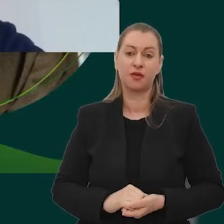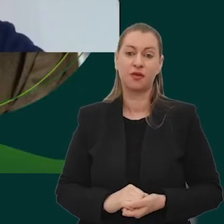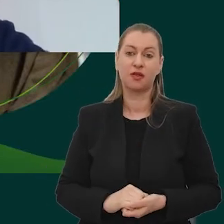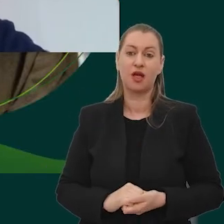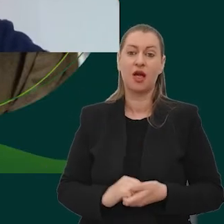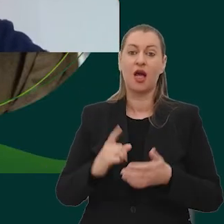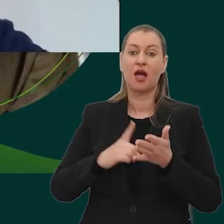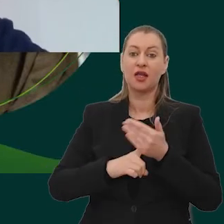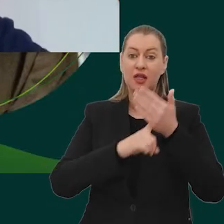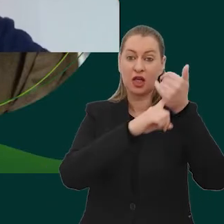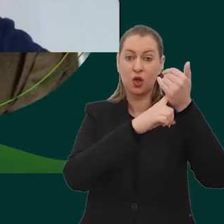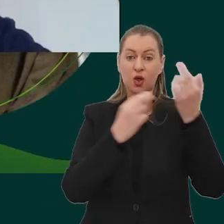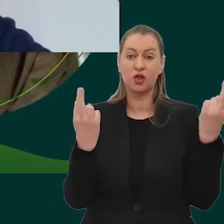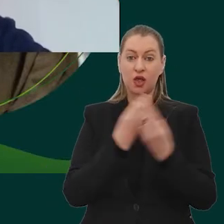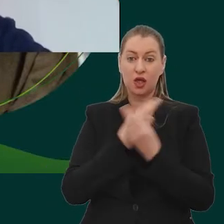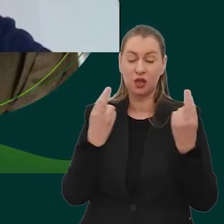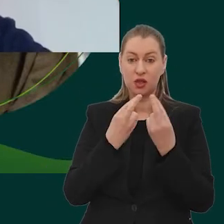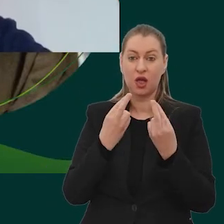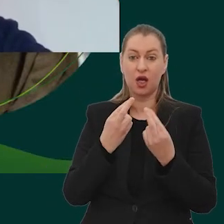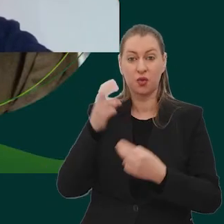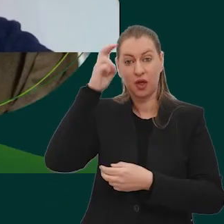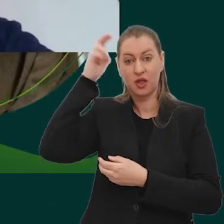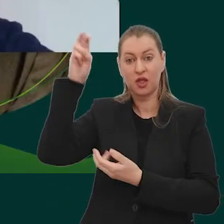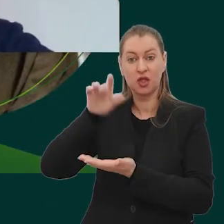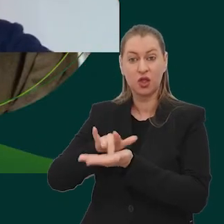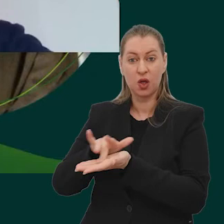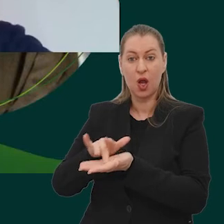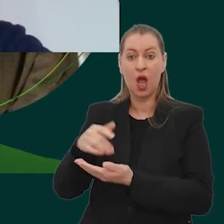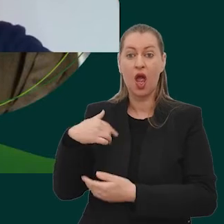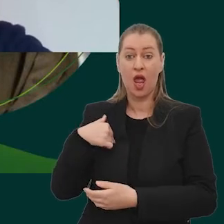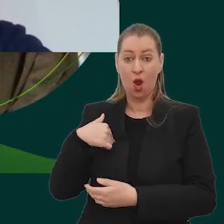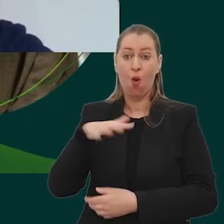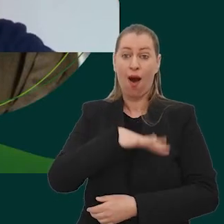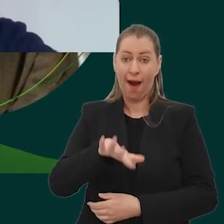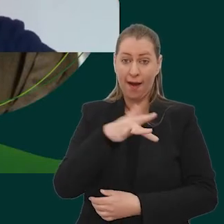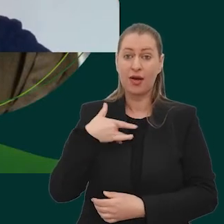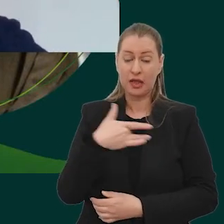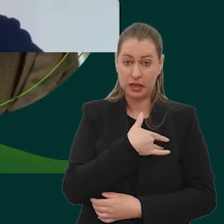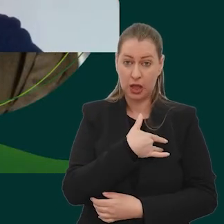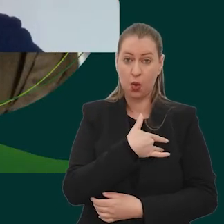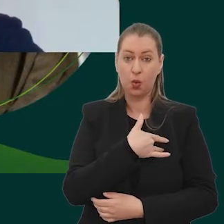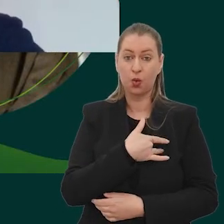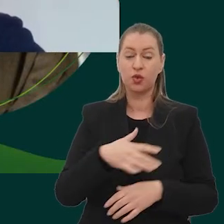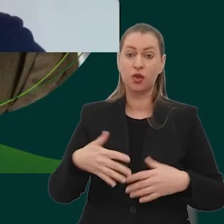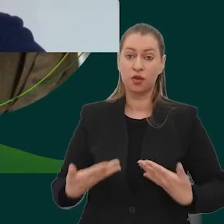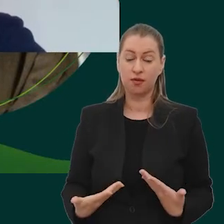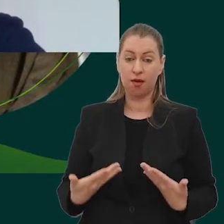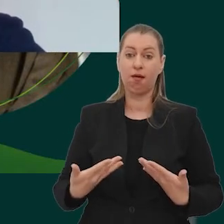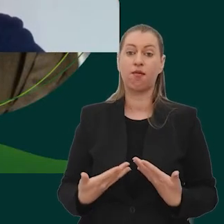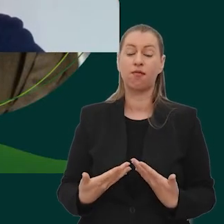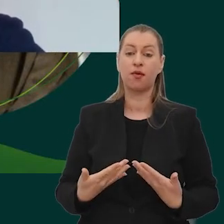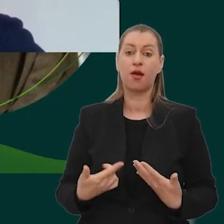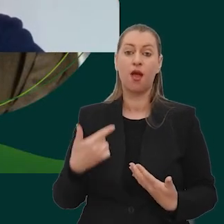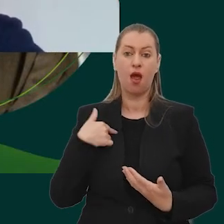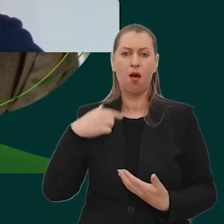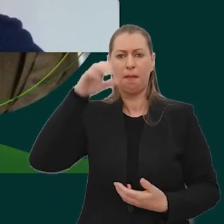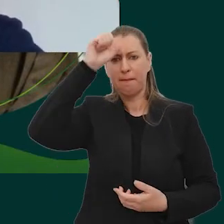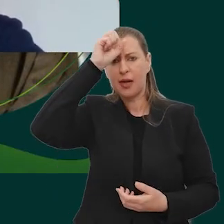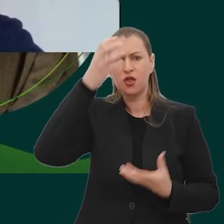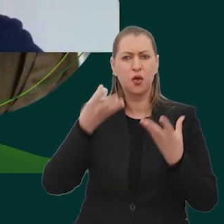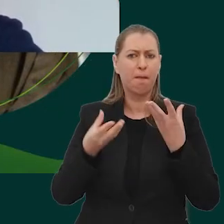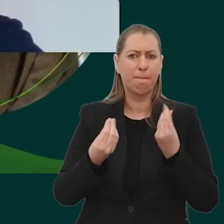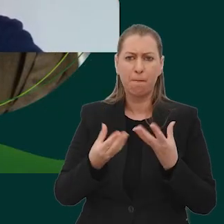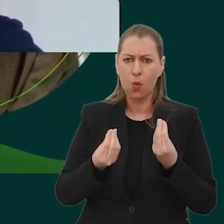da tecnologia em relação à inteligência artificial. Eu sou da área da saúde em si, né? Tenho aprendido